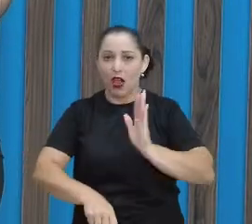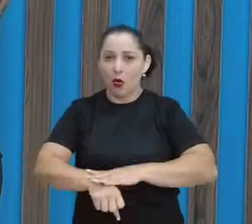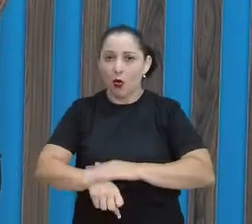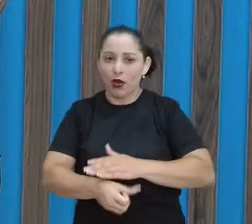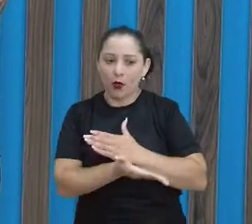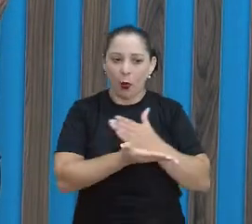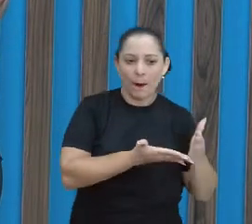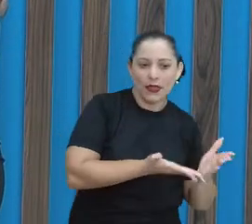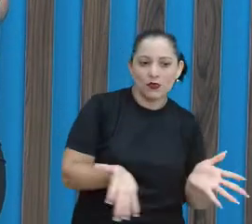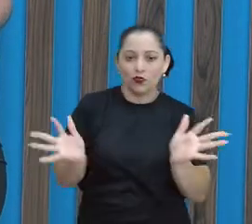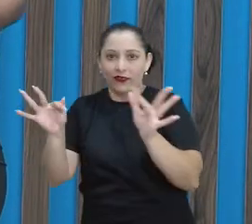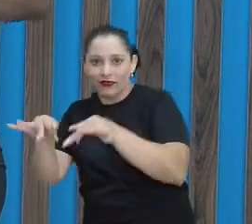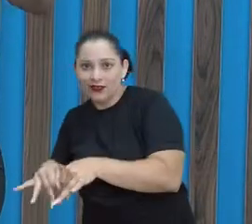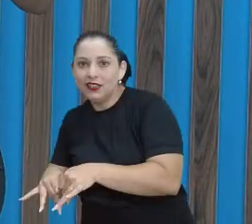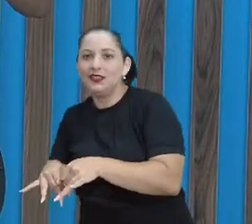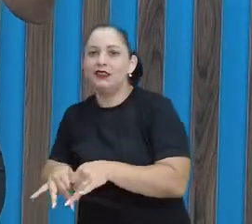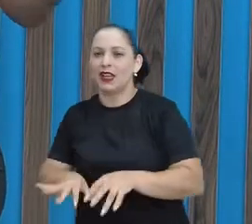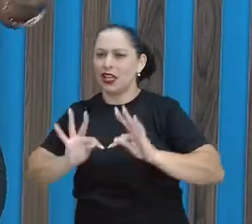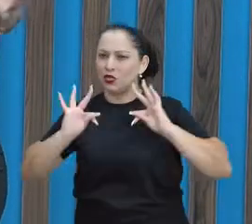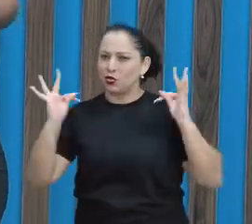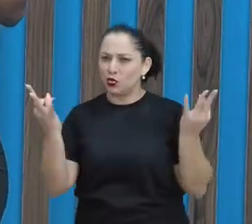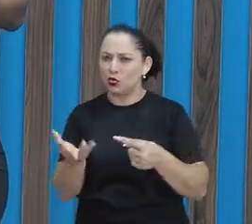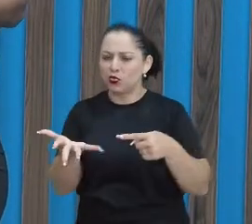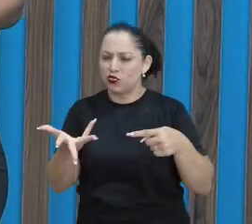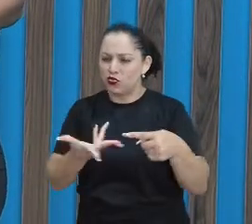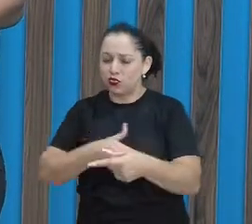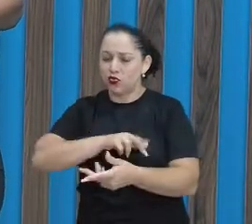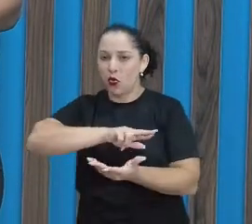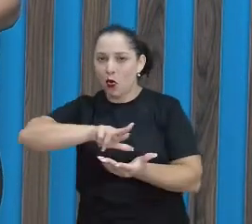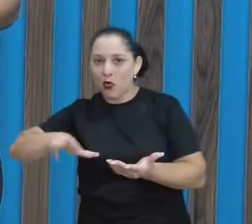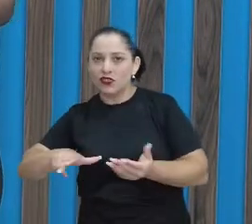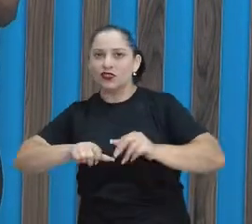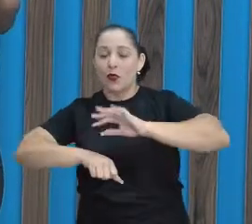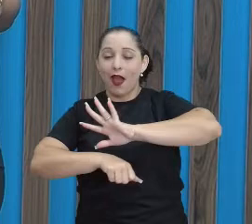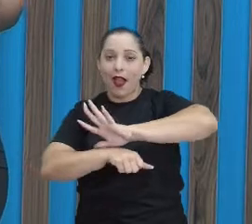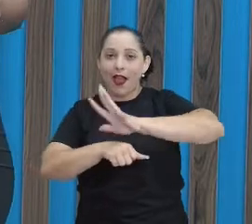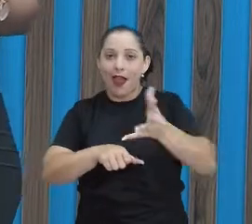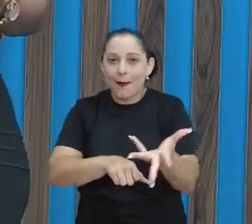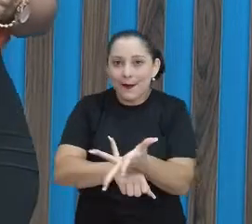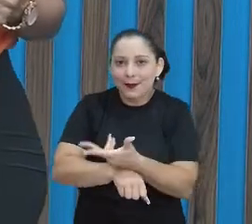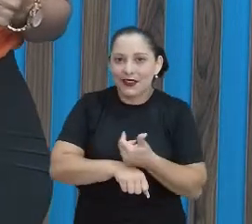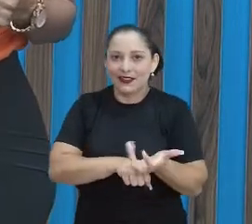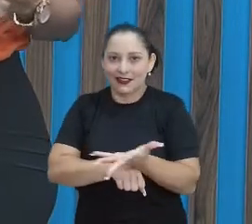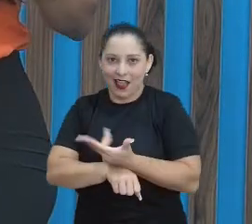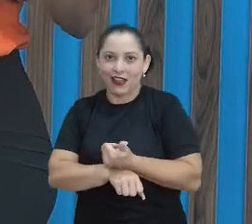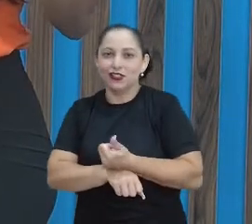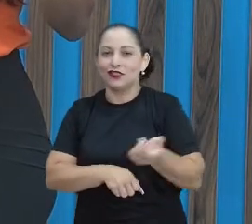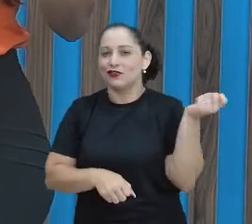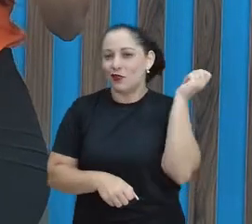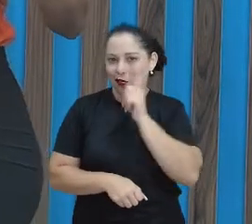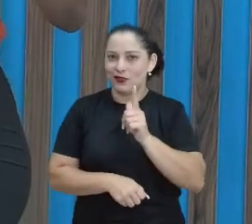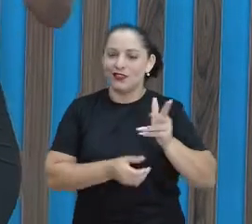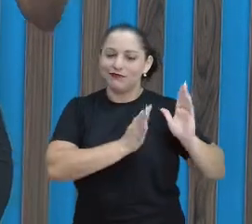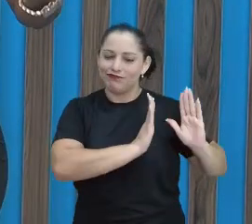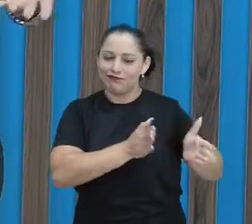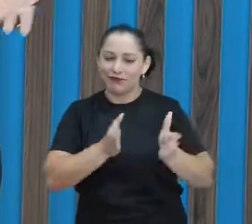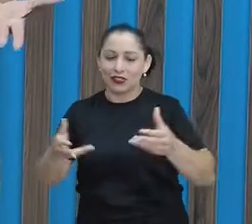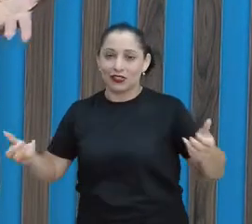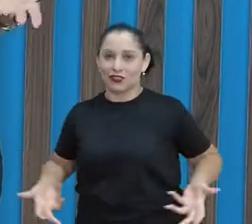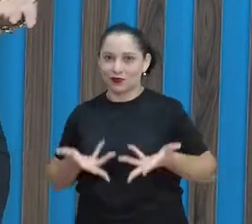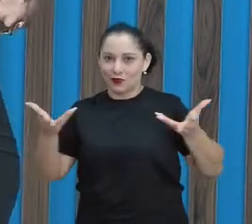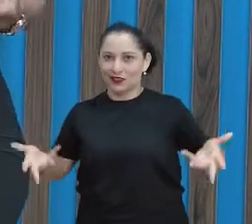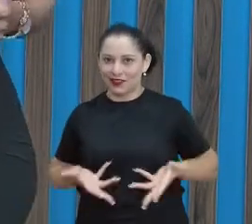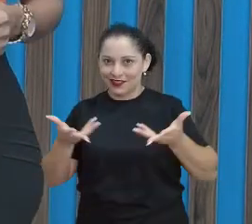de terminar, né? Então, todas essas são habilidades que a gente pode desenvolver em um processo de